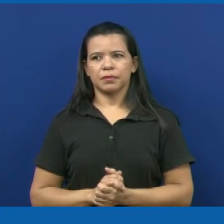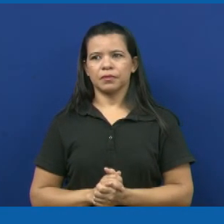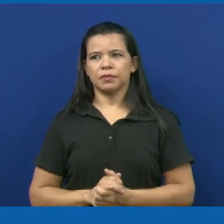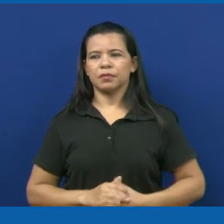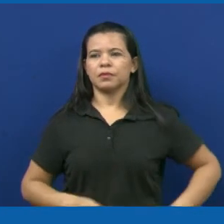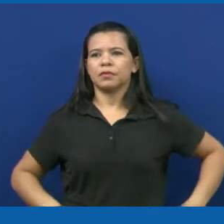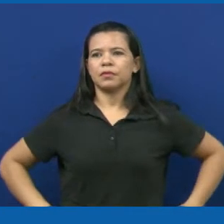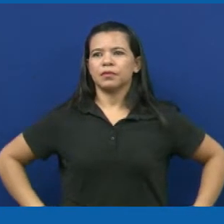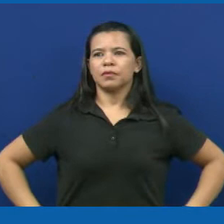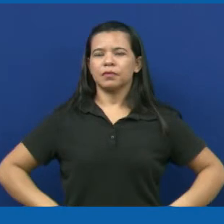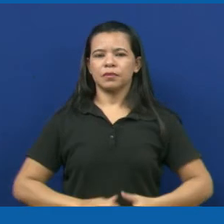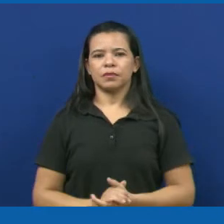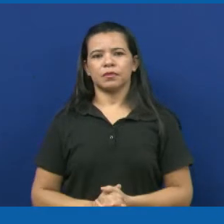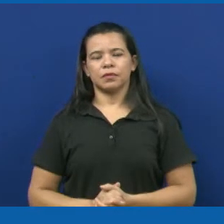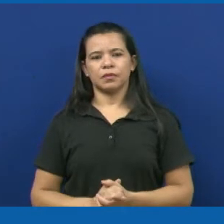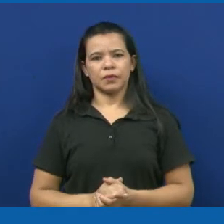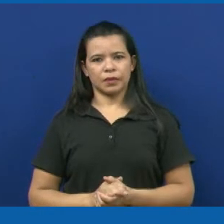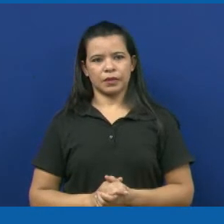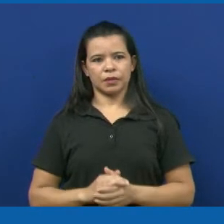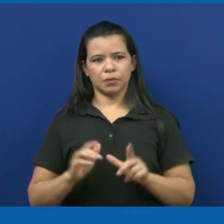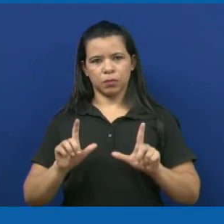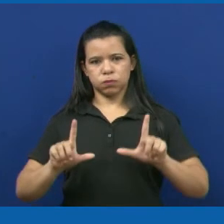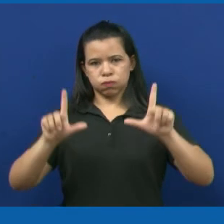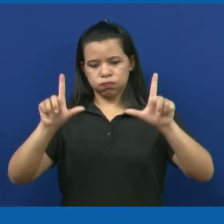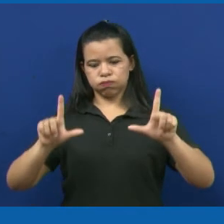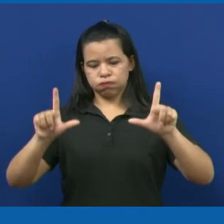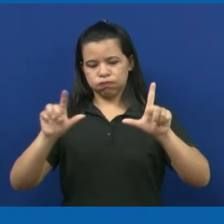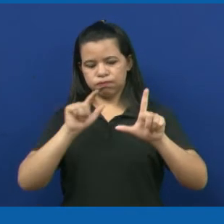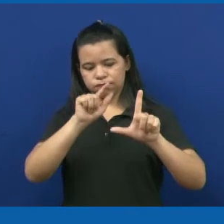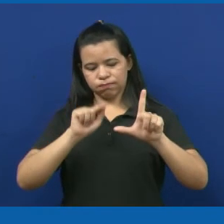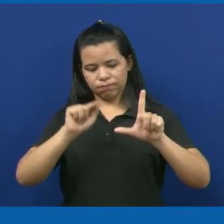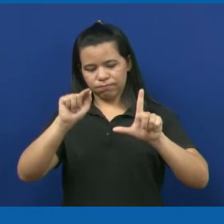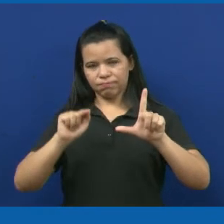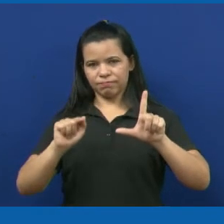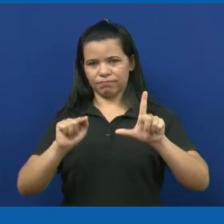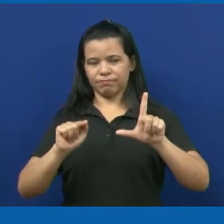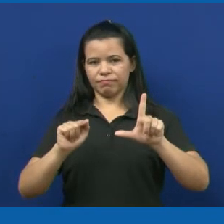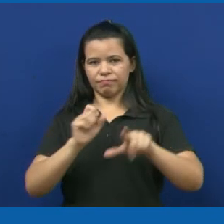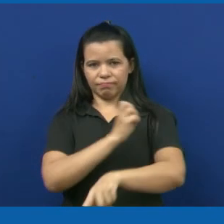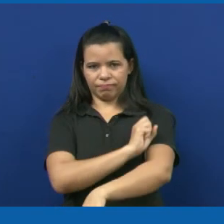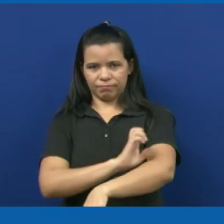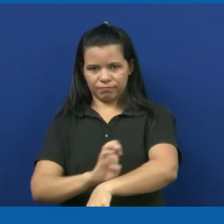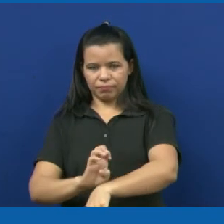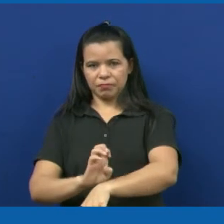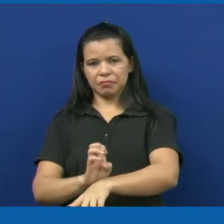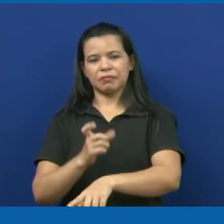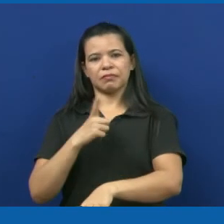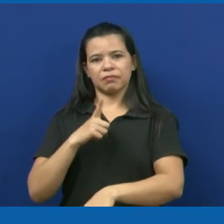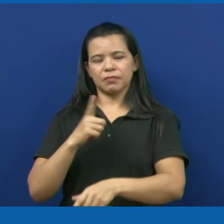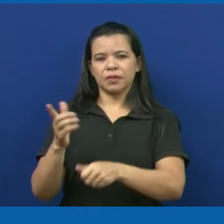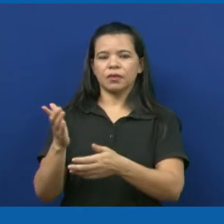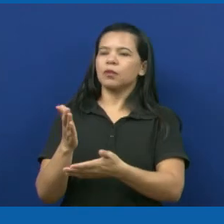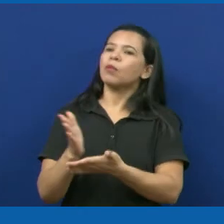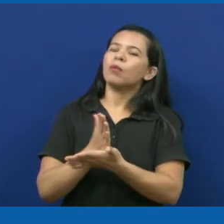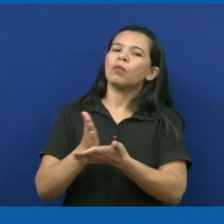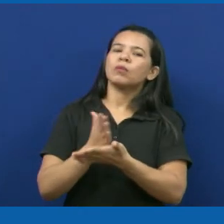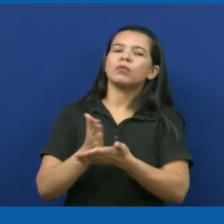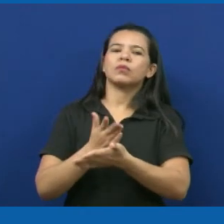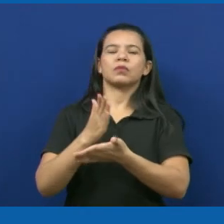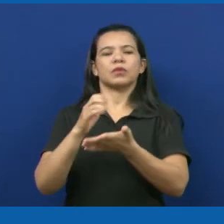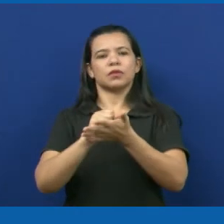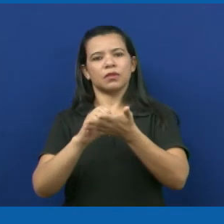Lá na plataforma da Secretaria vai ter algumas questões aí, né? Alguns exercícios como sugestão para vocês praticarem o que foi visto hoje, né? E nós temos